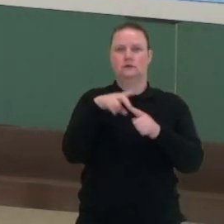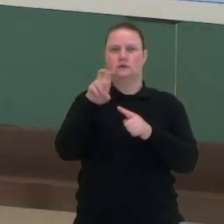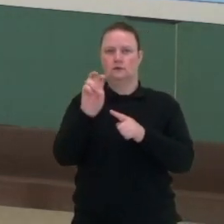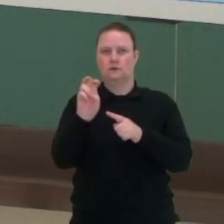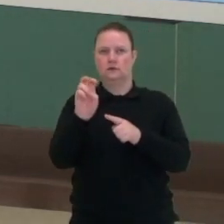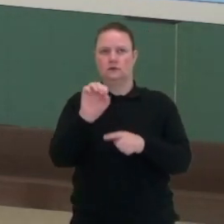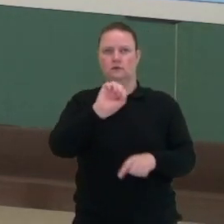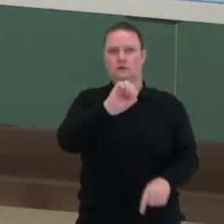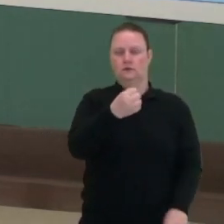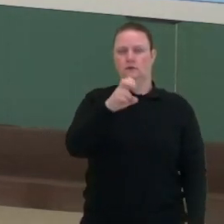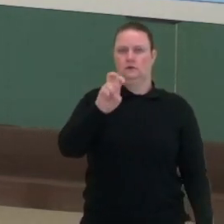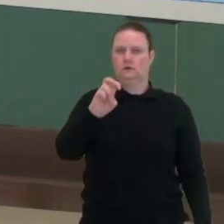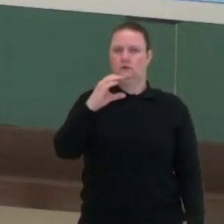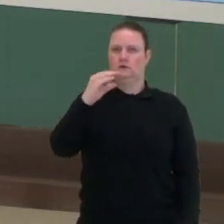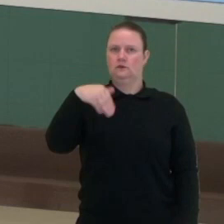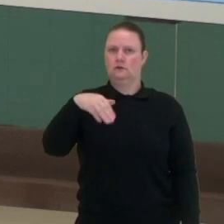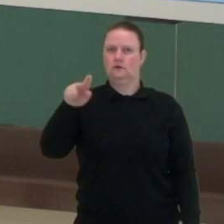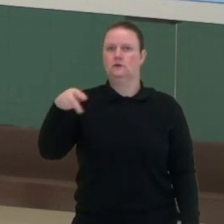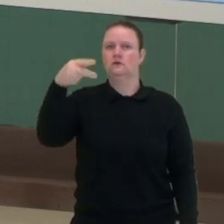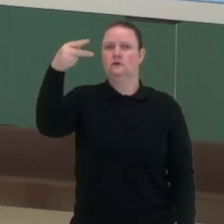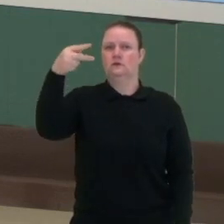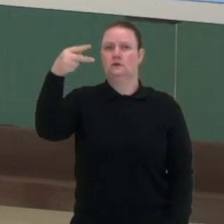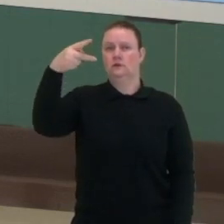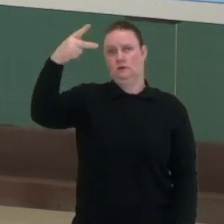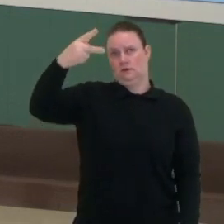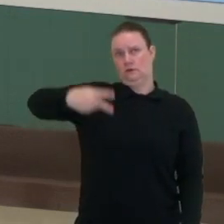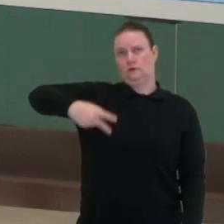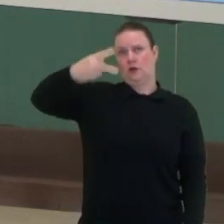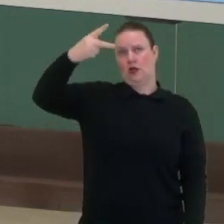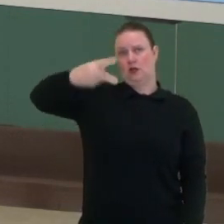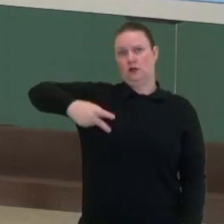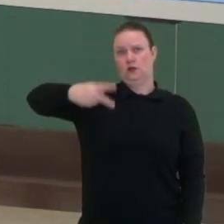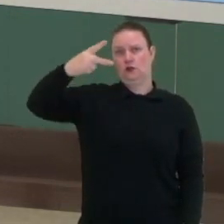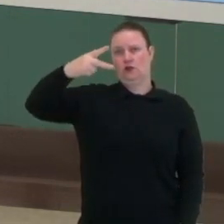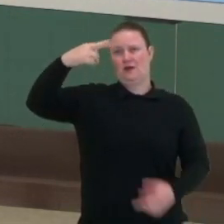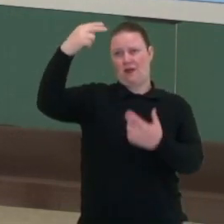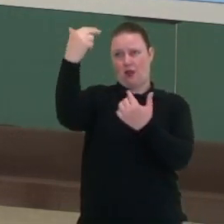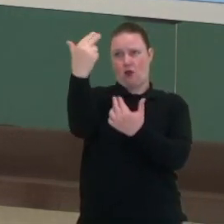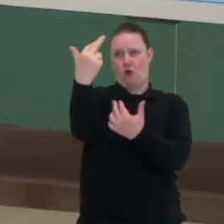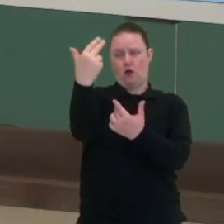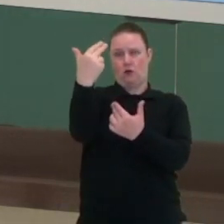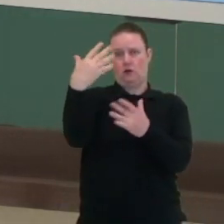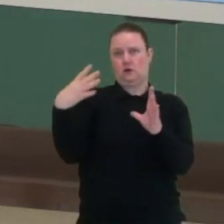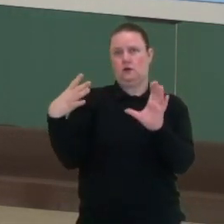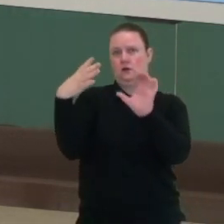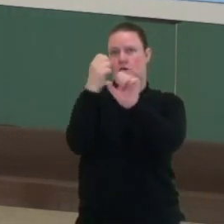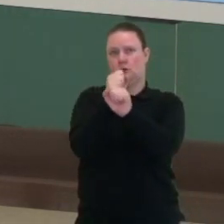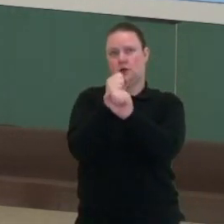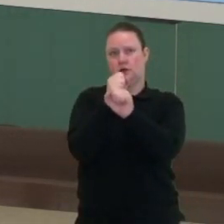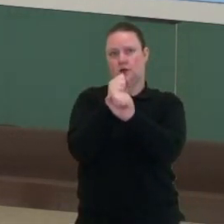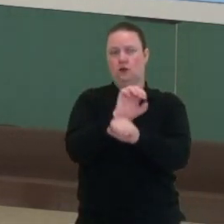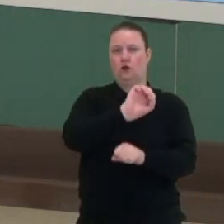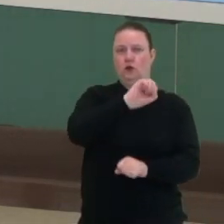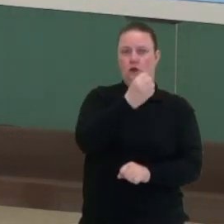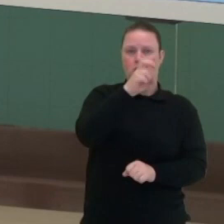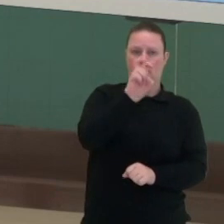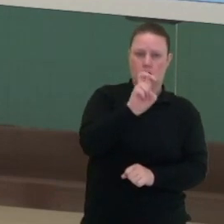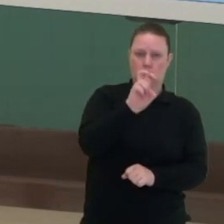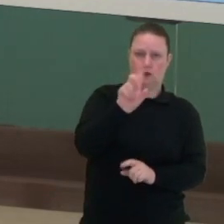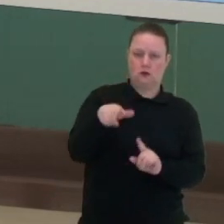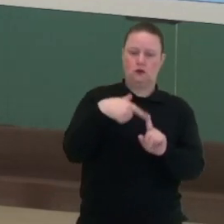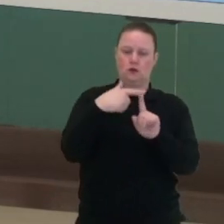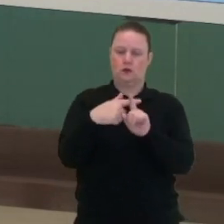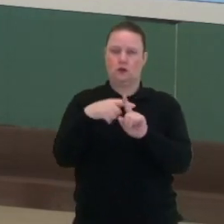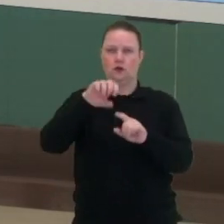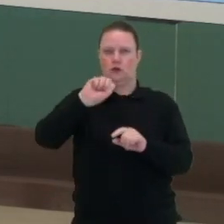centímetros quadrados. Como essas duas áreas são iguais, eu vou somar então 85 mais 85,